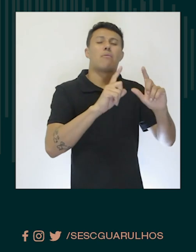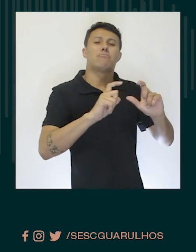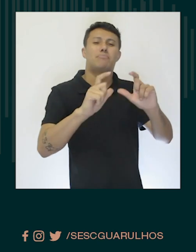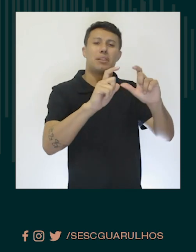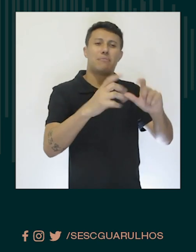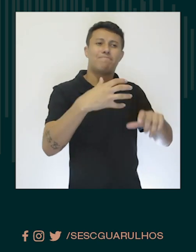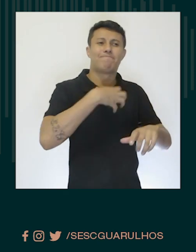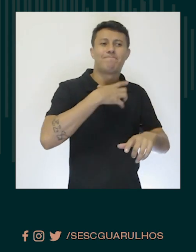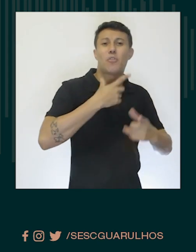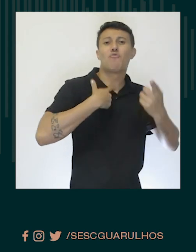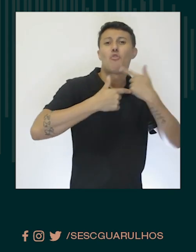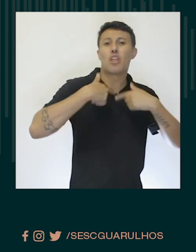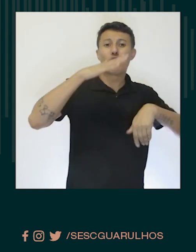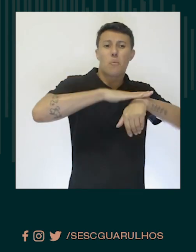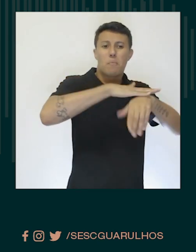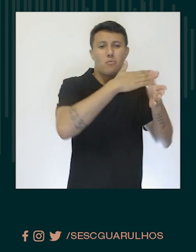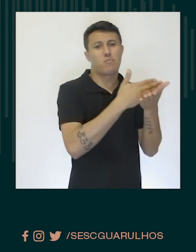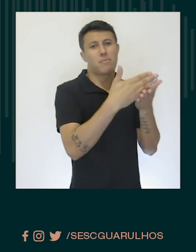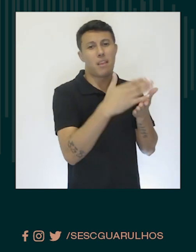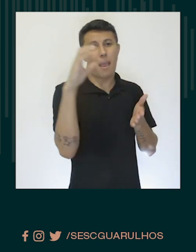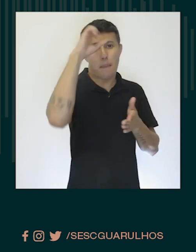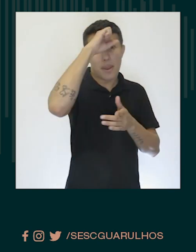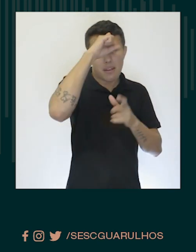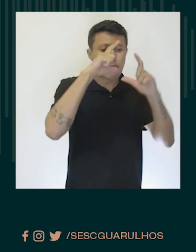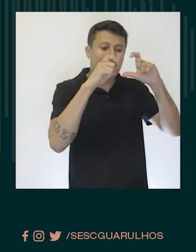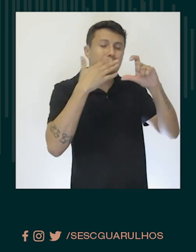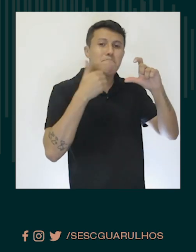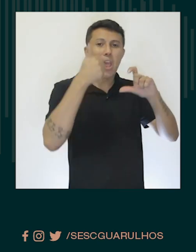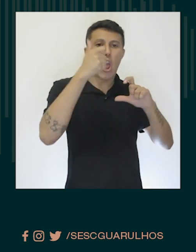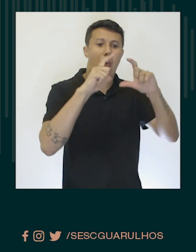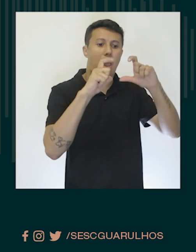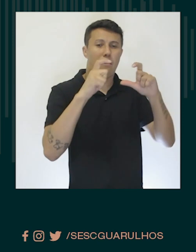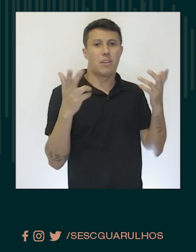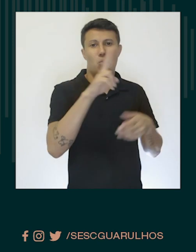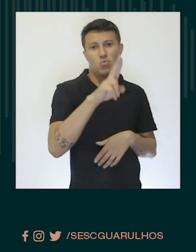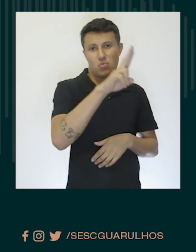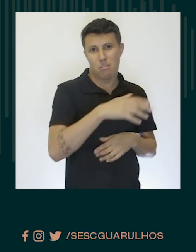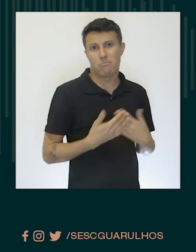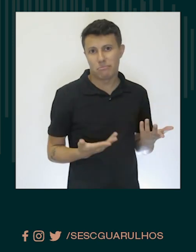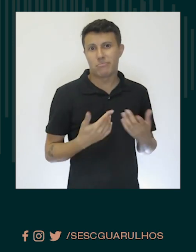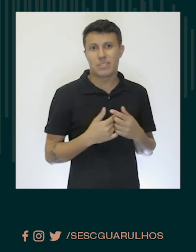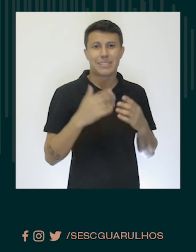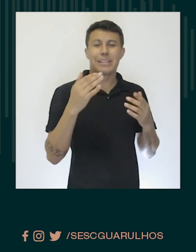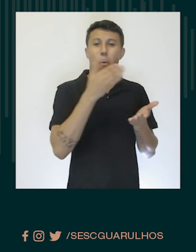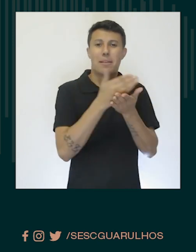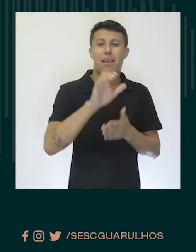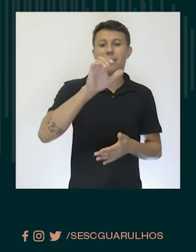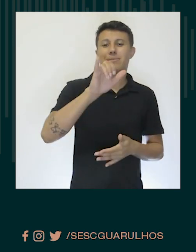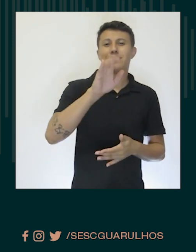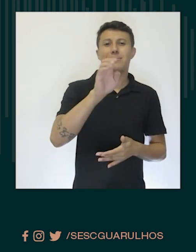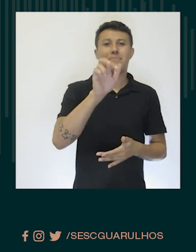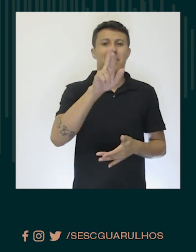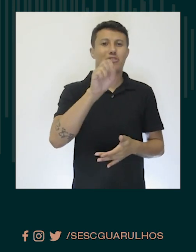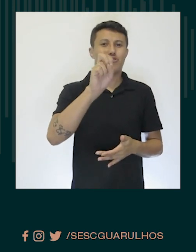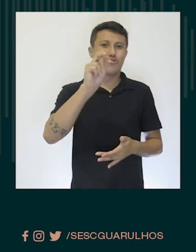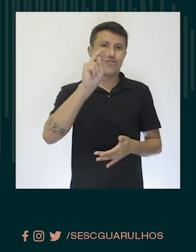começo. Aprender a mexer melhor com aquela tipo CyberShot que eu tinha. Então, procure os cursos básicos.